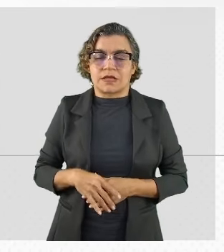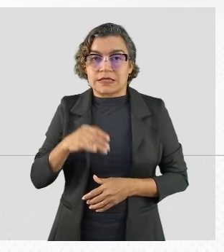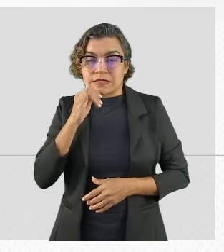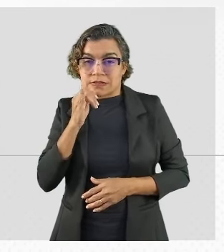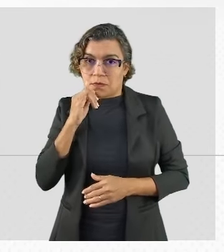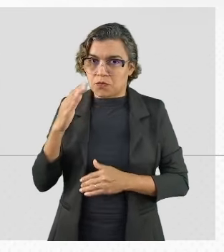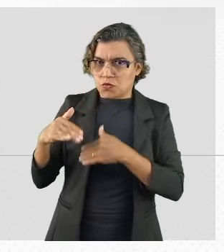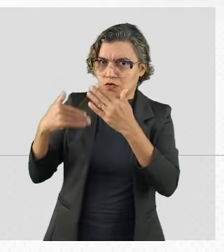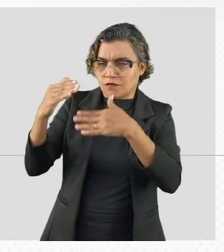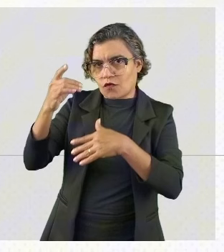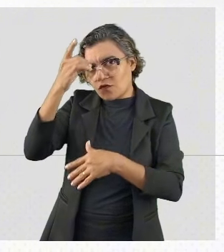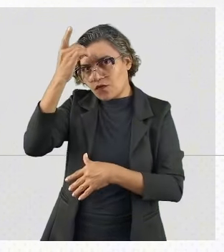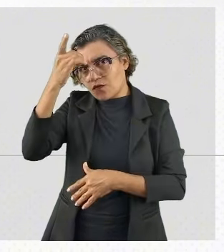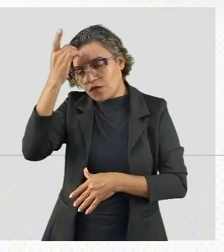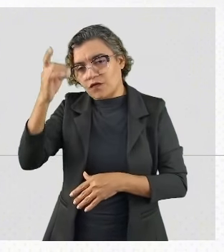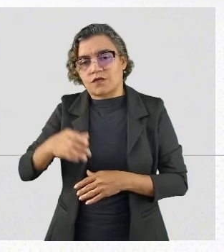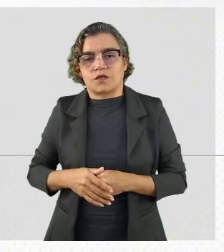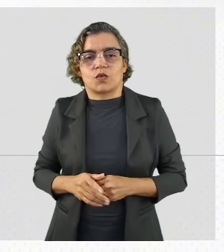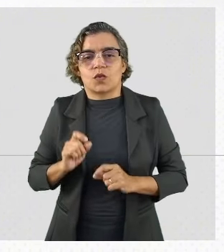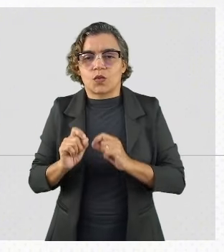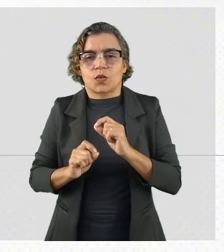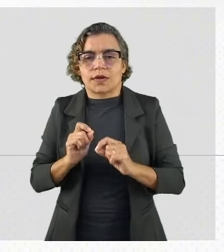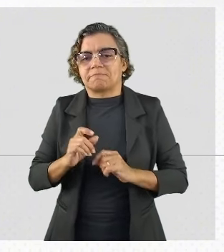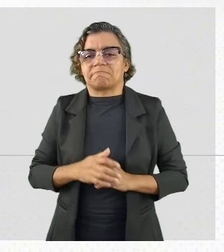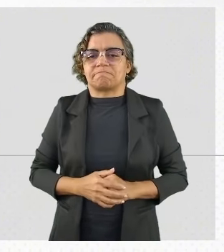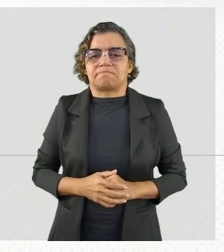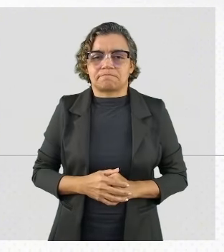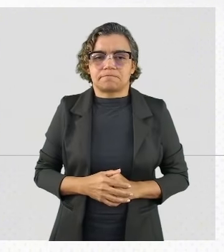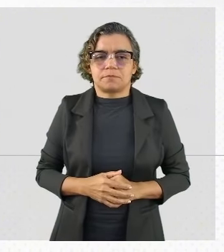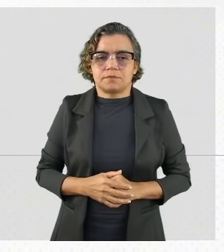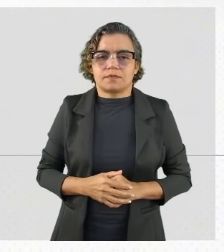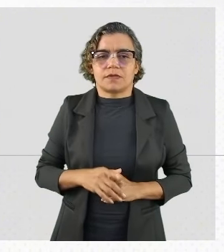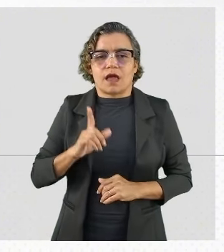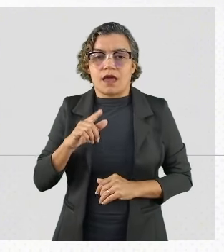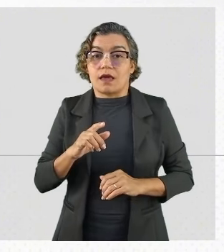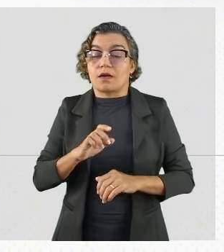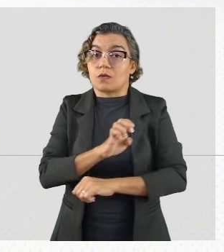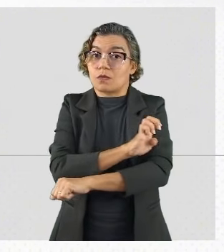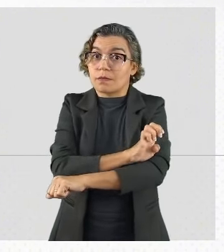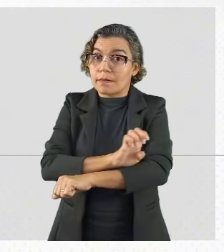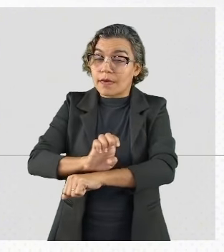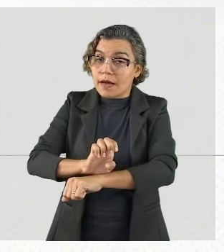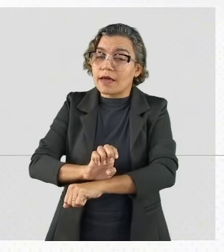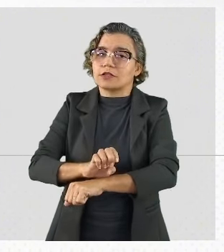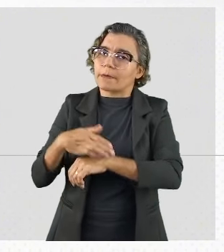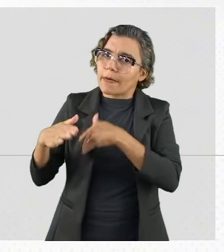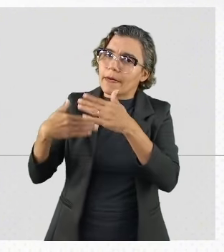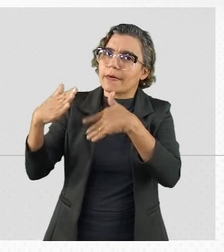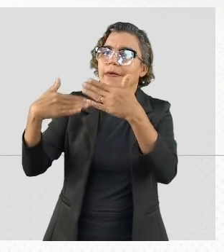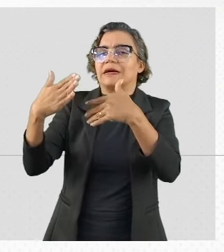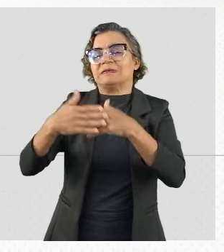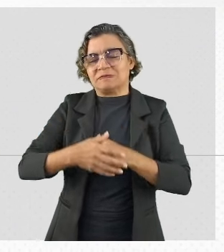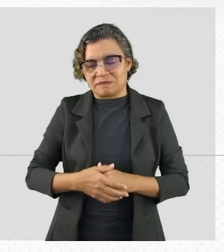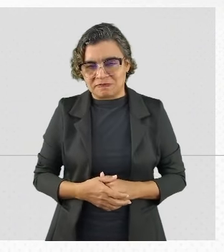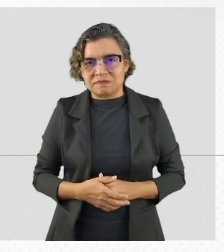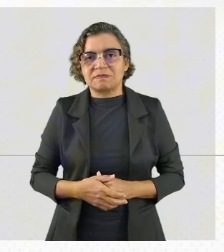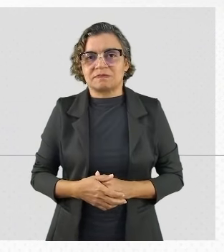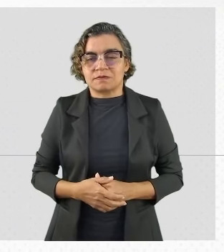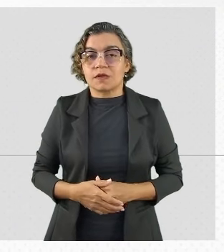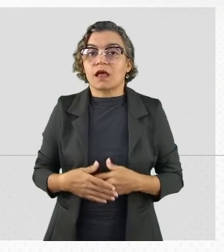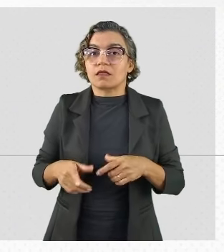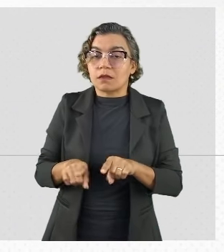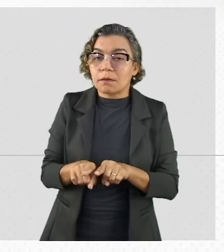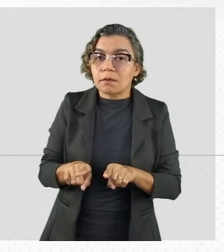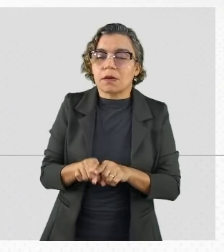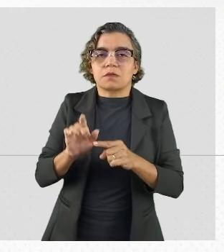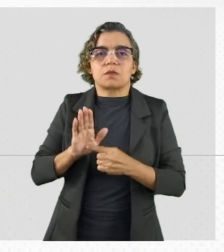ideia do imperativo categórico, que é basicamente uma ética que ele está desenvolvendo, né? Então, ele